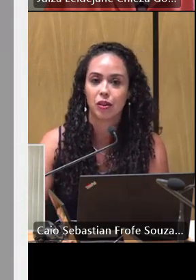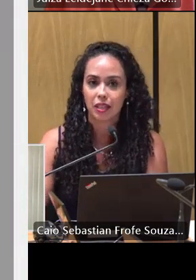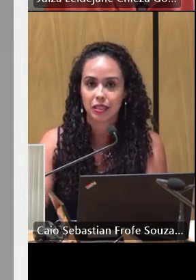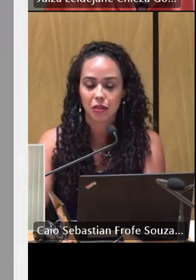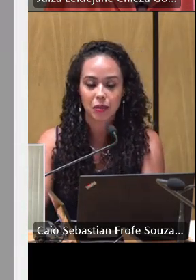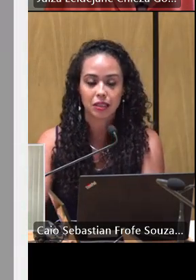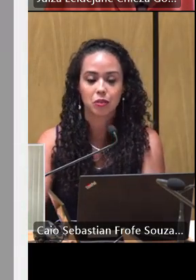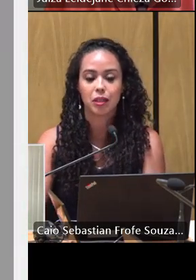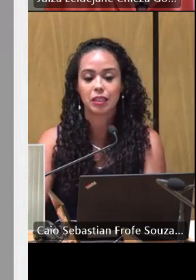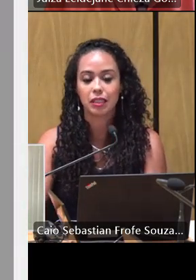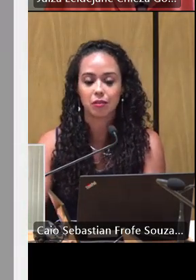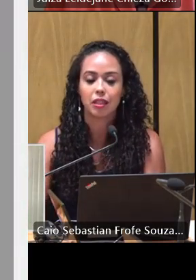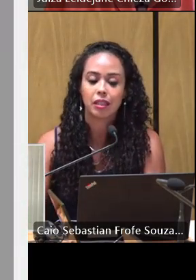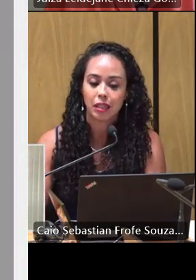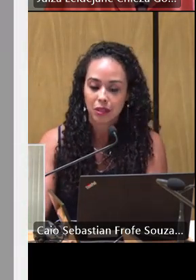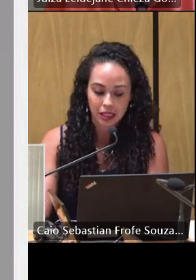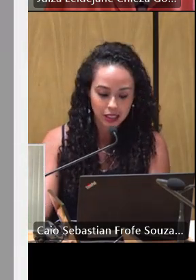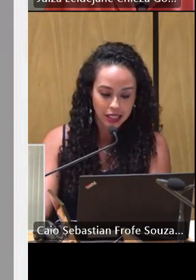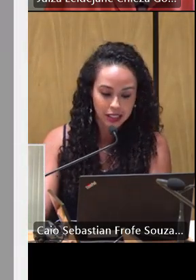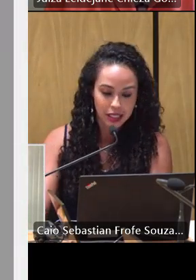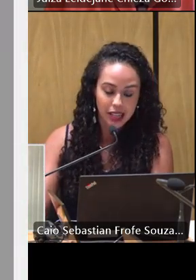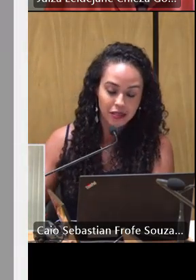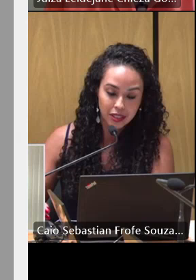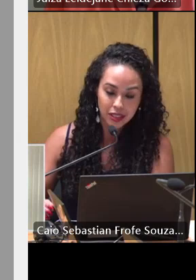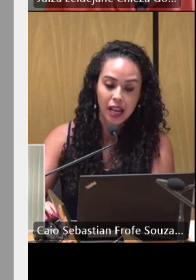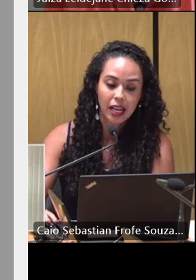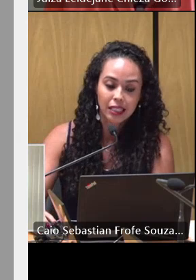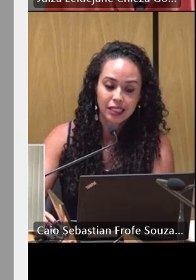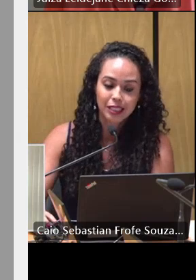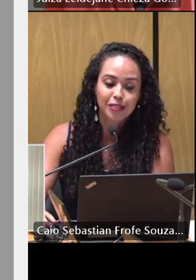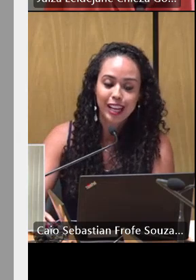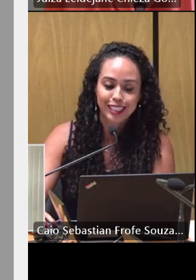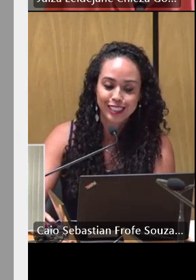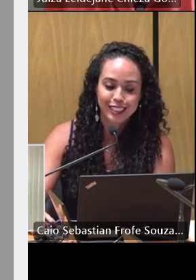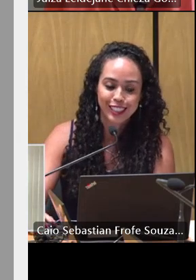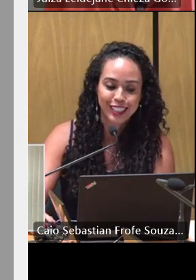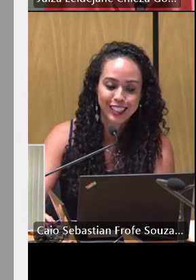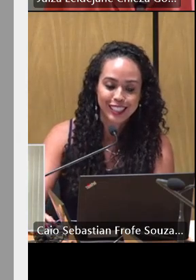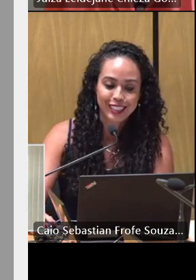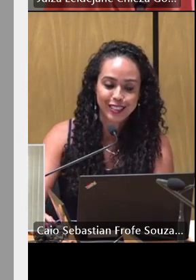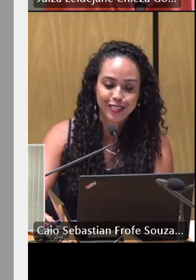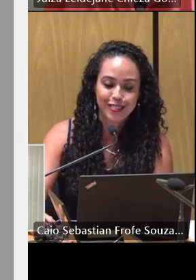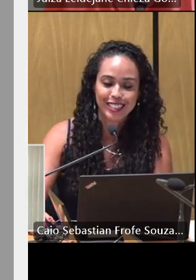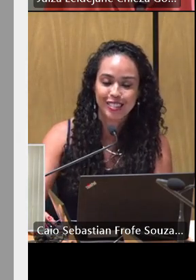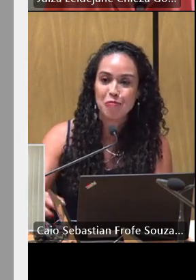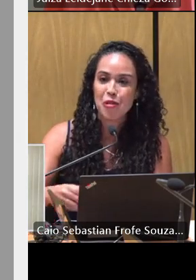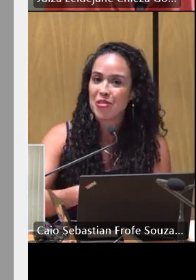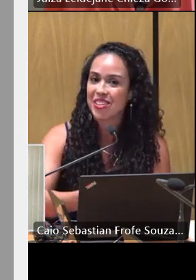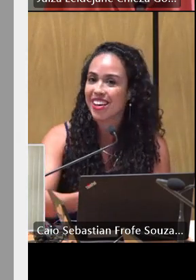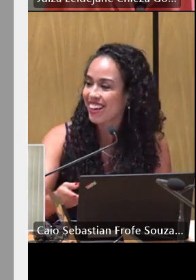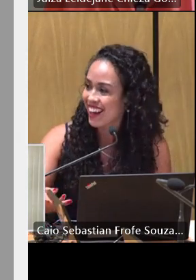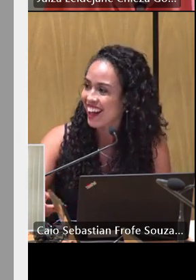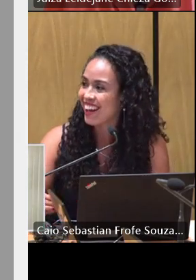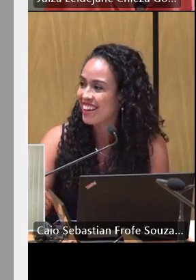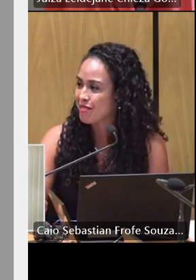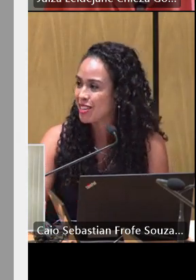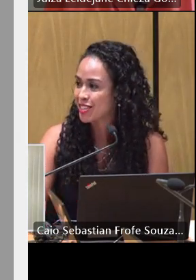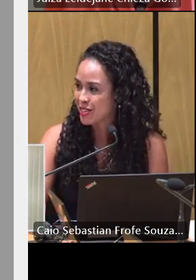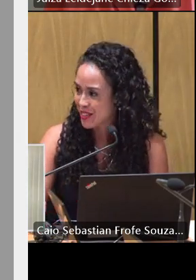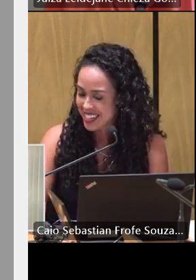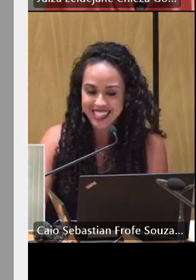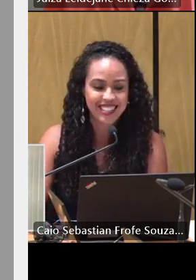história dessa formação do Brasil temos angelas Davis a gente tem diversas diversa o mundo né aí